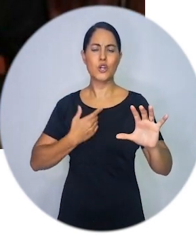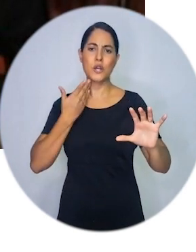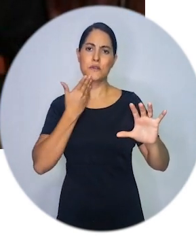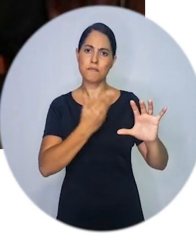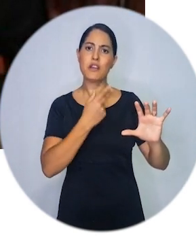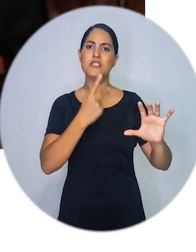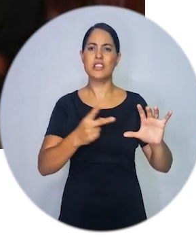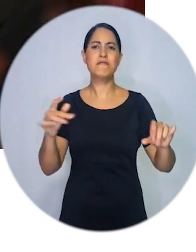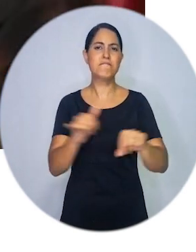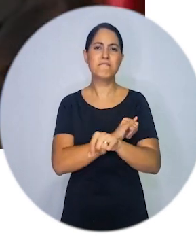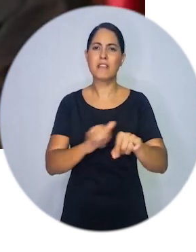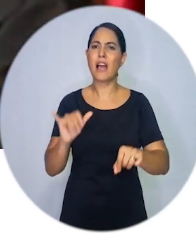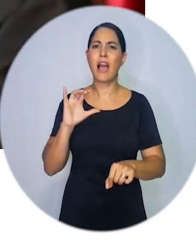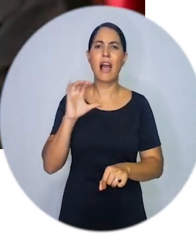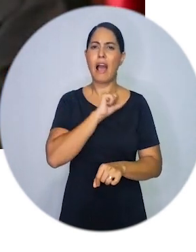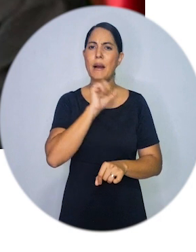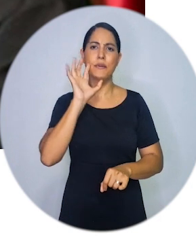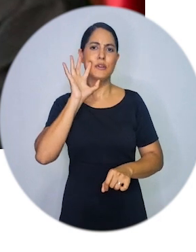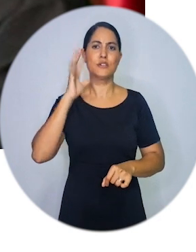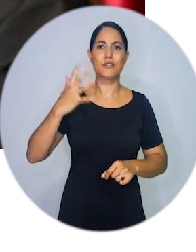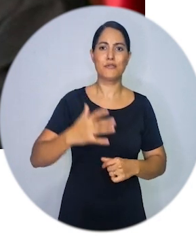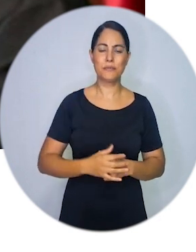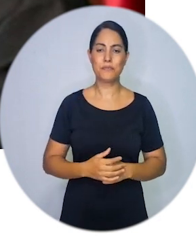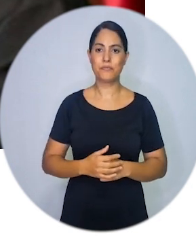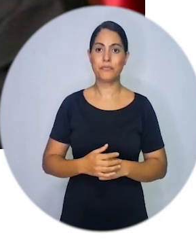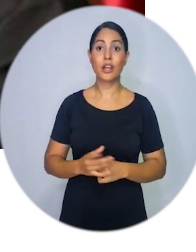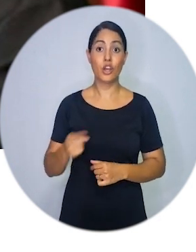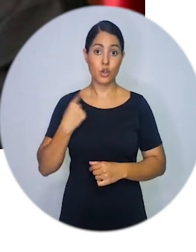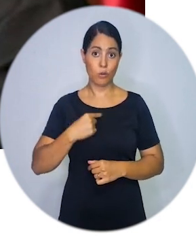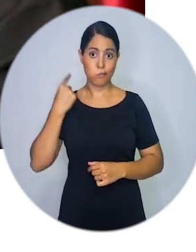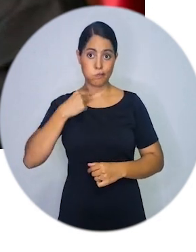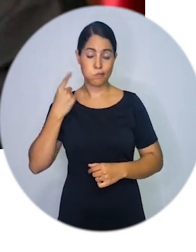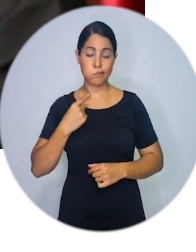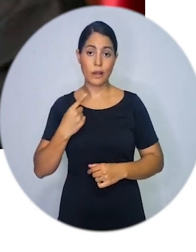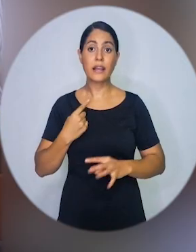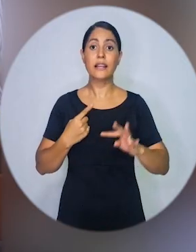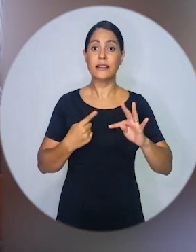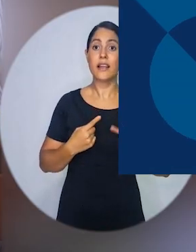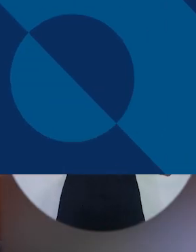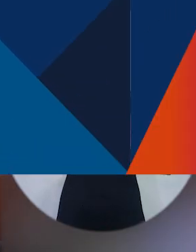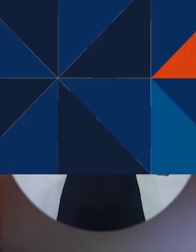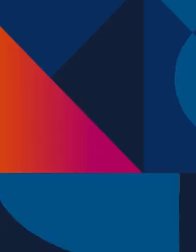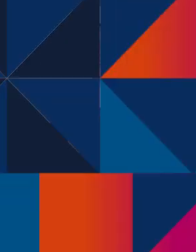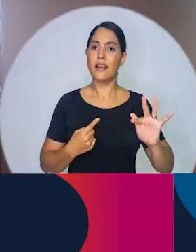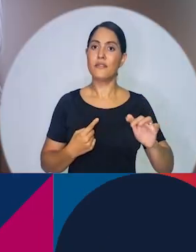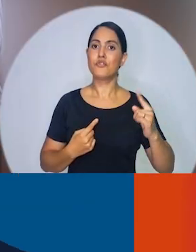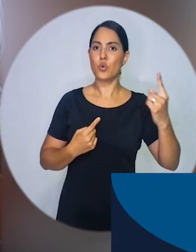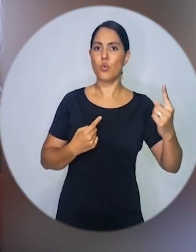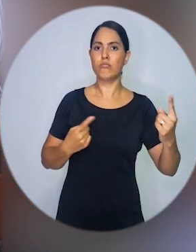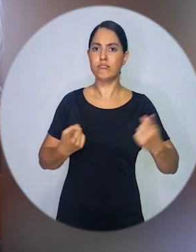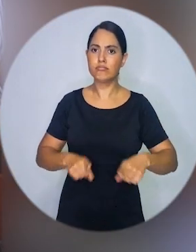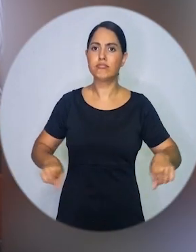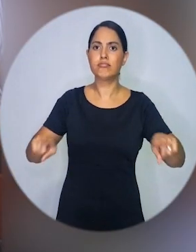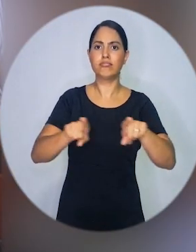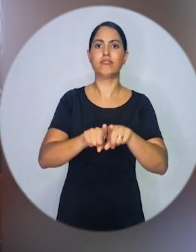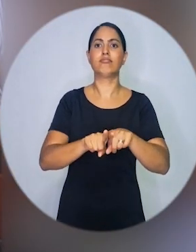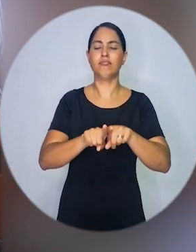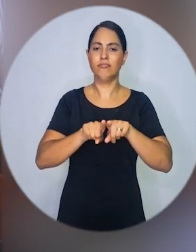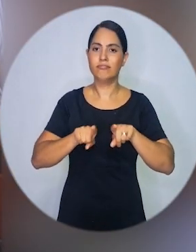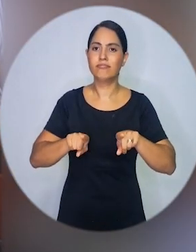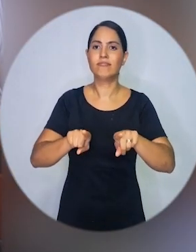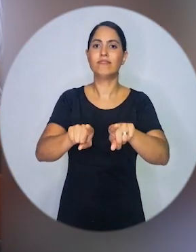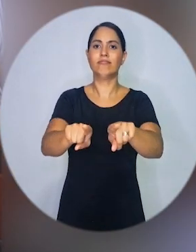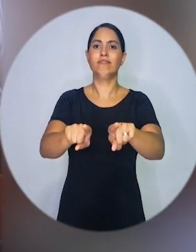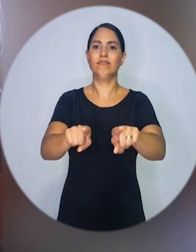e solucionadas com agilidade. Andando lado a lado, a Advocacia e o TRF1 fortalecem um ao